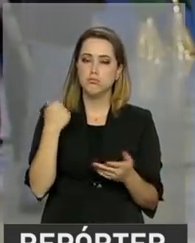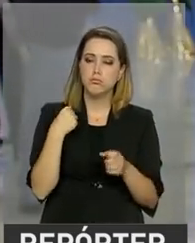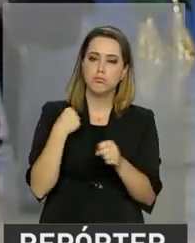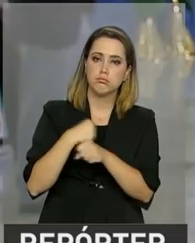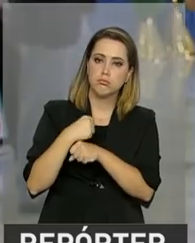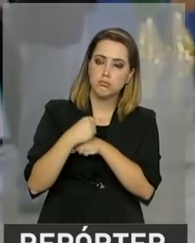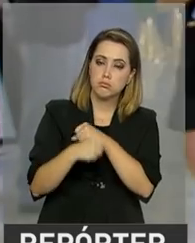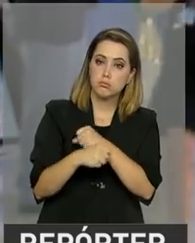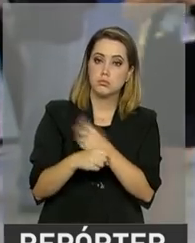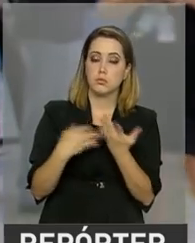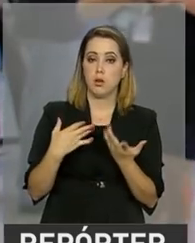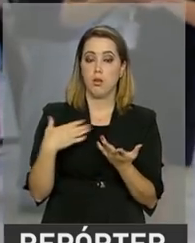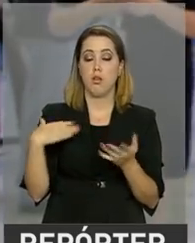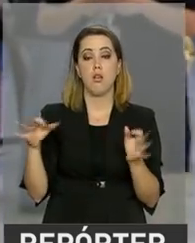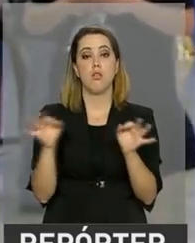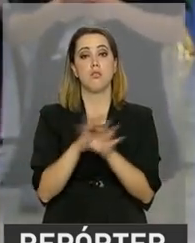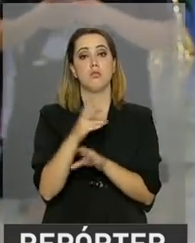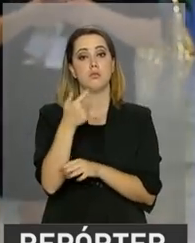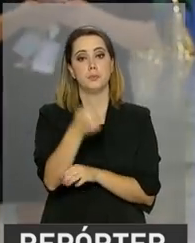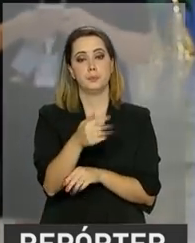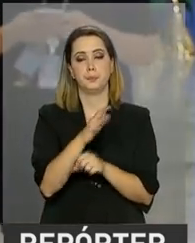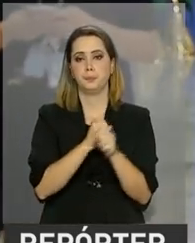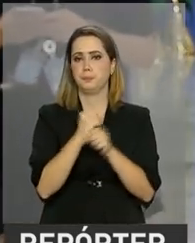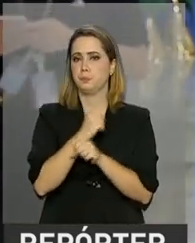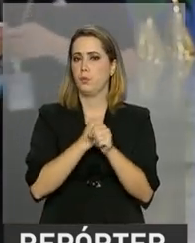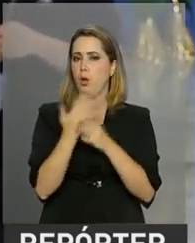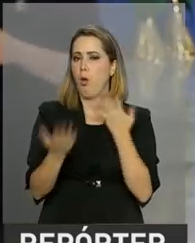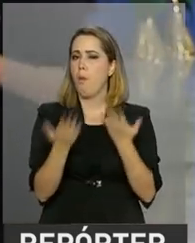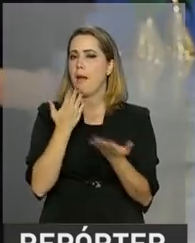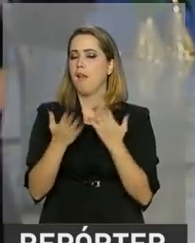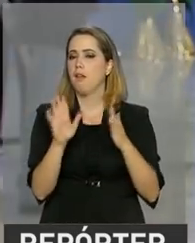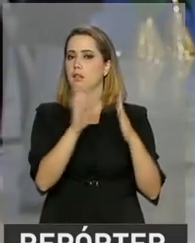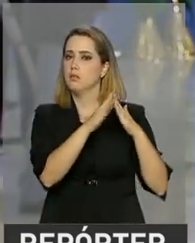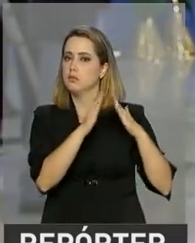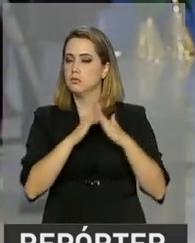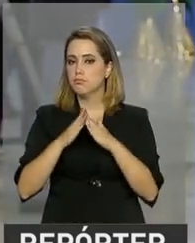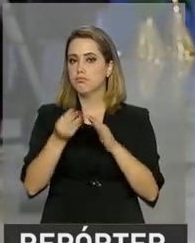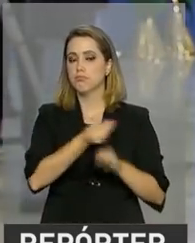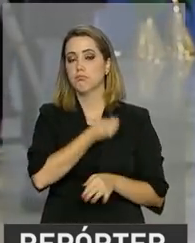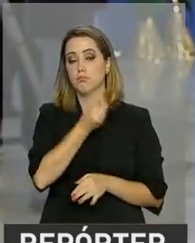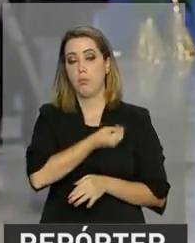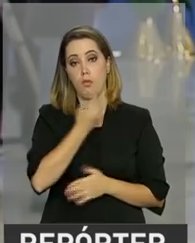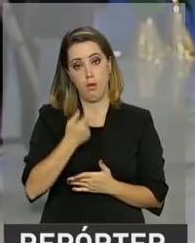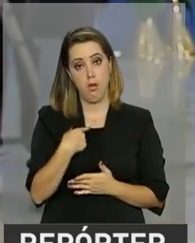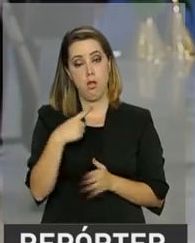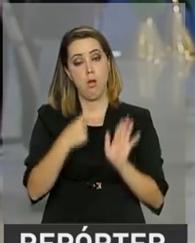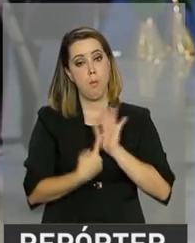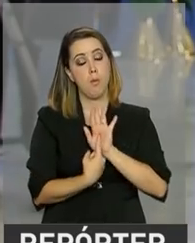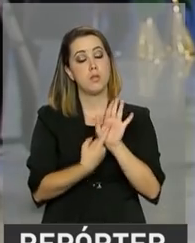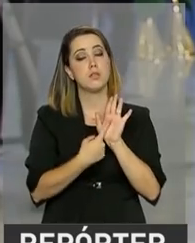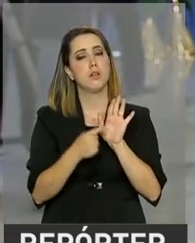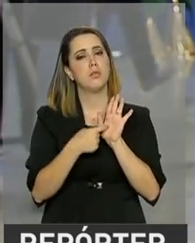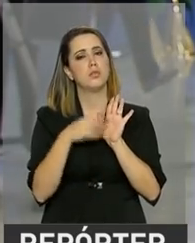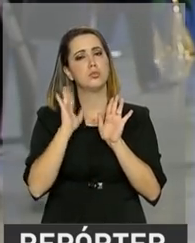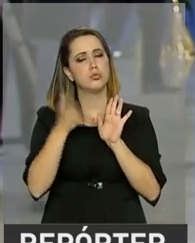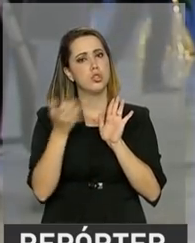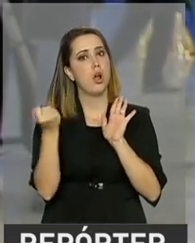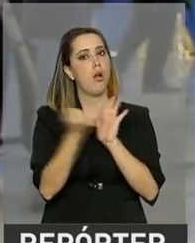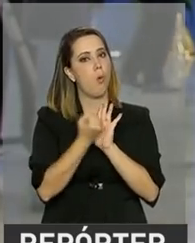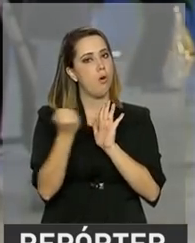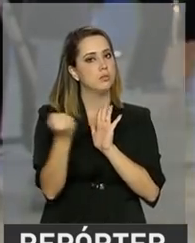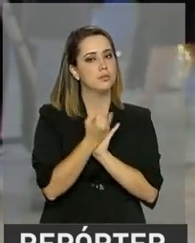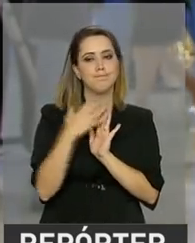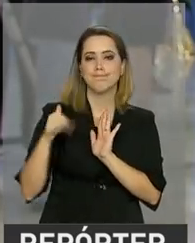passado, 2016, quando completou 7 anos, o balanço do Minha Casa Minha Vida mostrava que haviam sido contratadas mais de